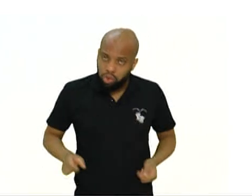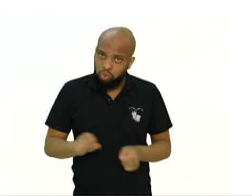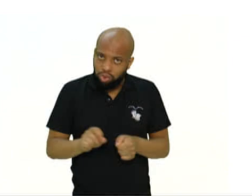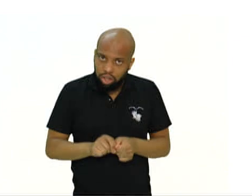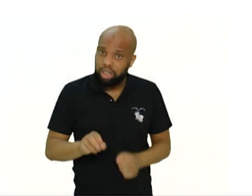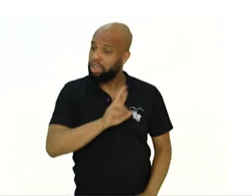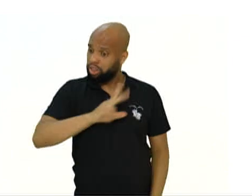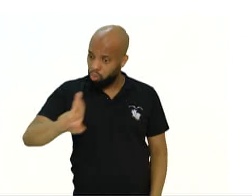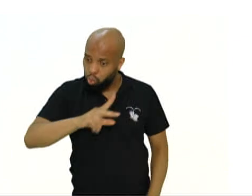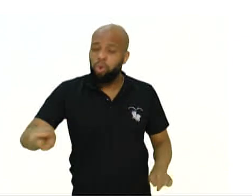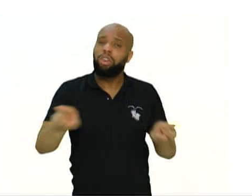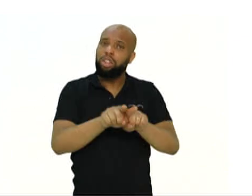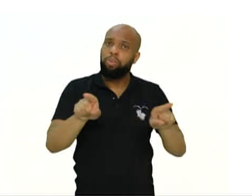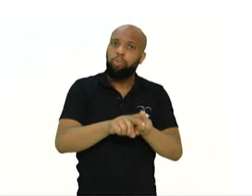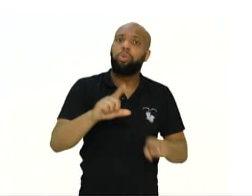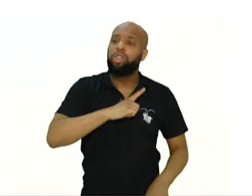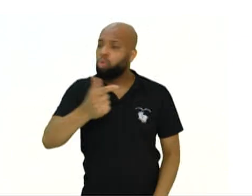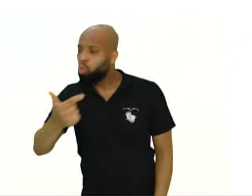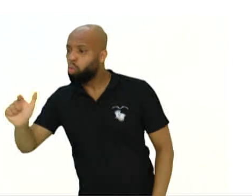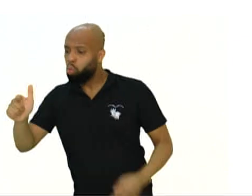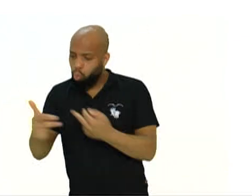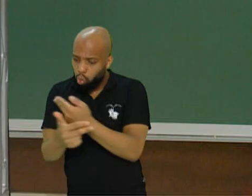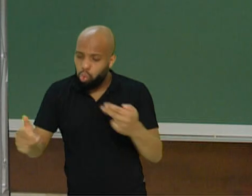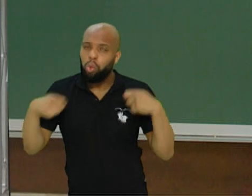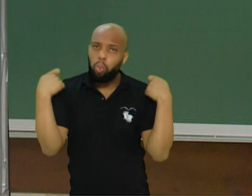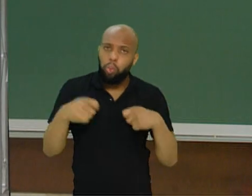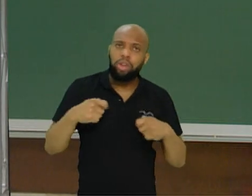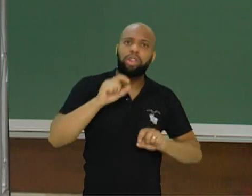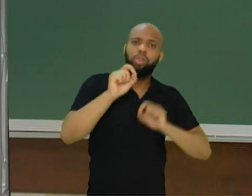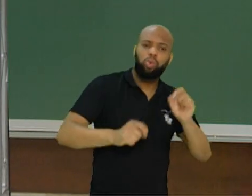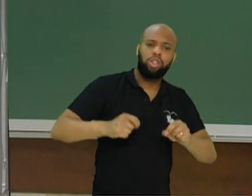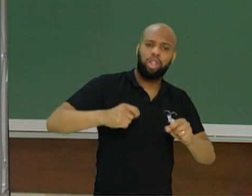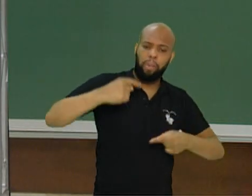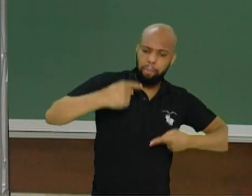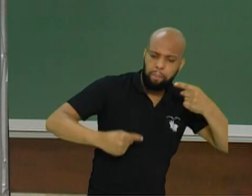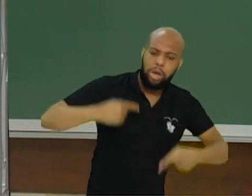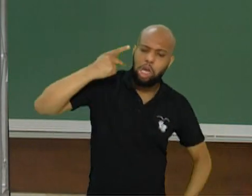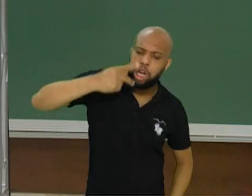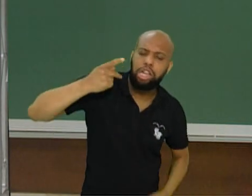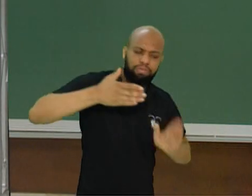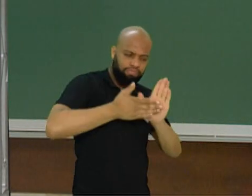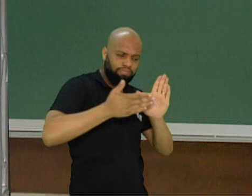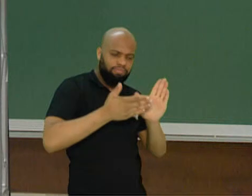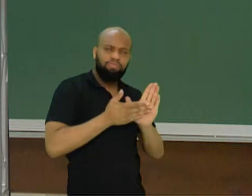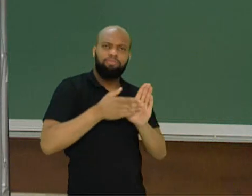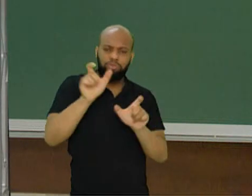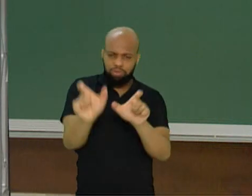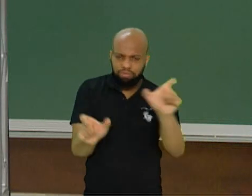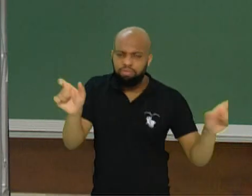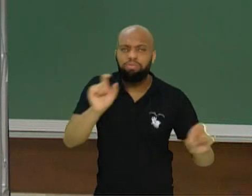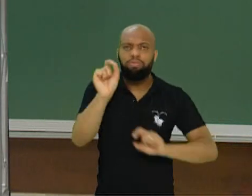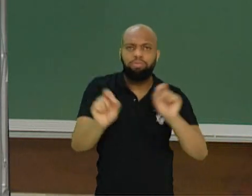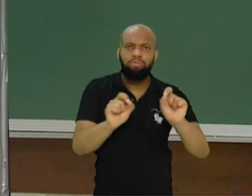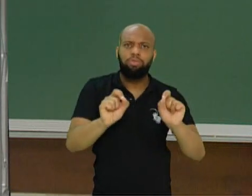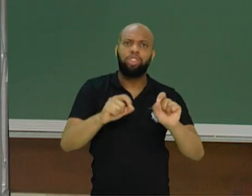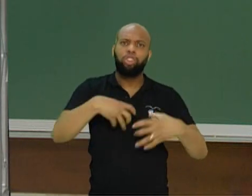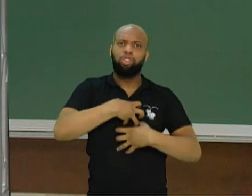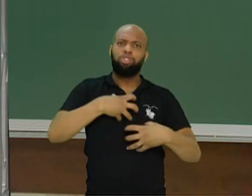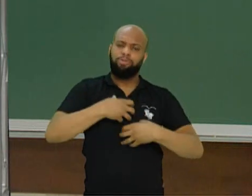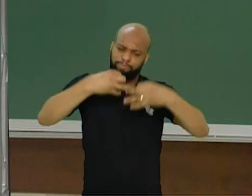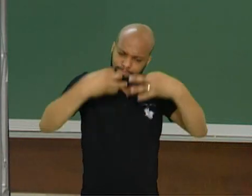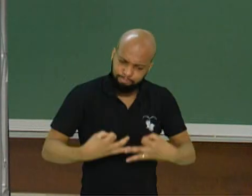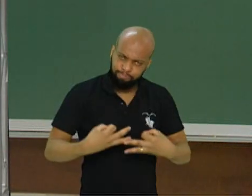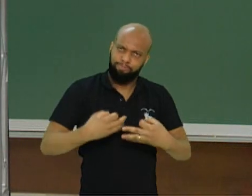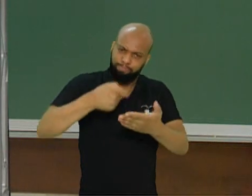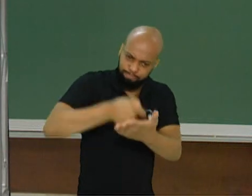Ela também, né, a gente precisa de uma política pública voltada para essa questão bastante rigorosa. A gente precisa